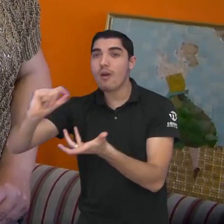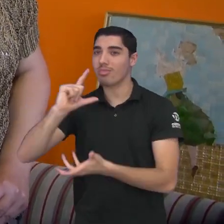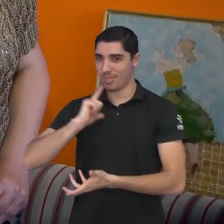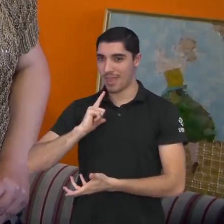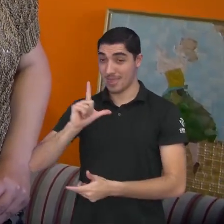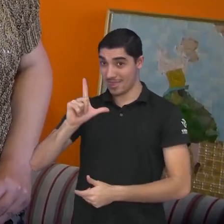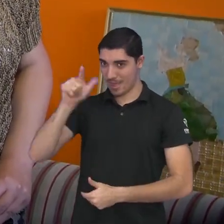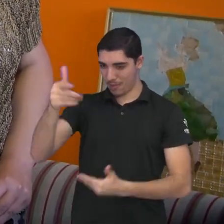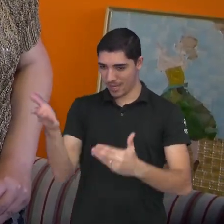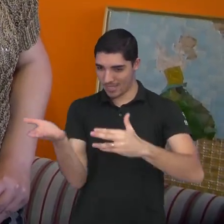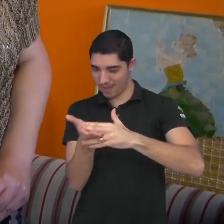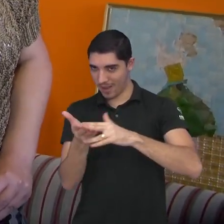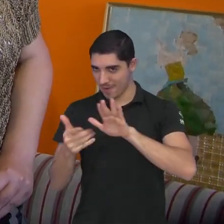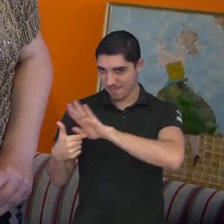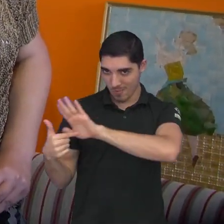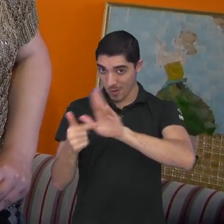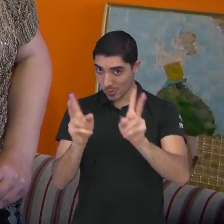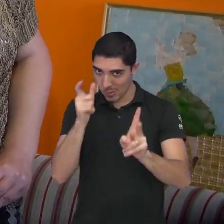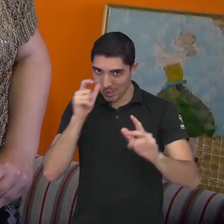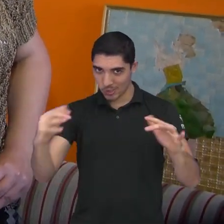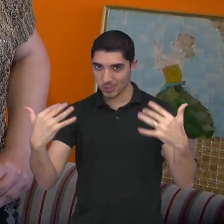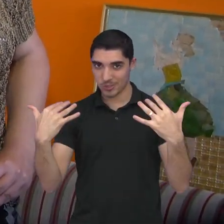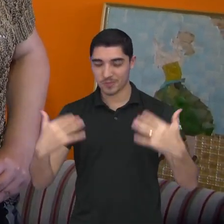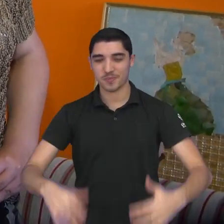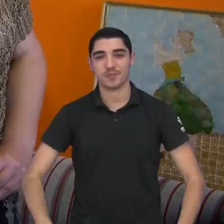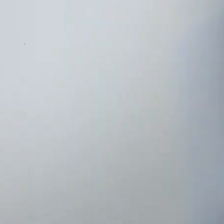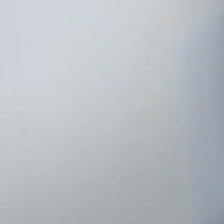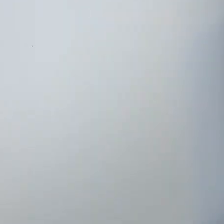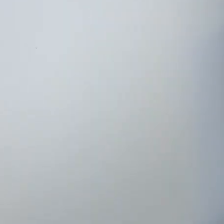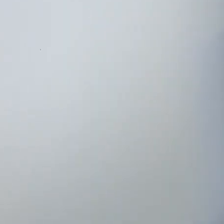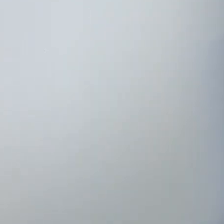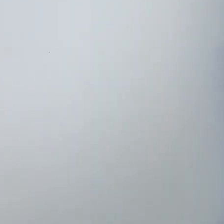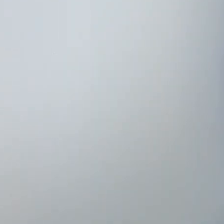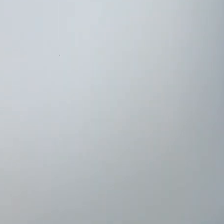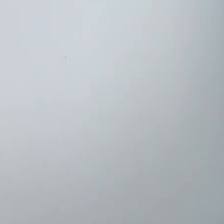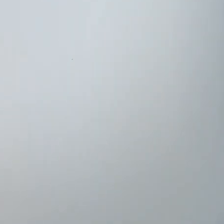gente vai conhecer daqui a pouquinho no próximo bloco. Não sai daí!